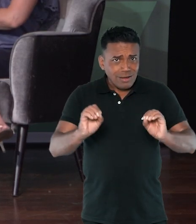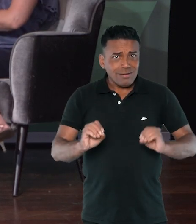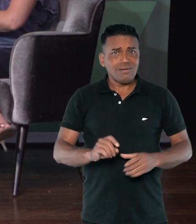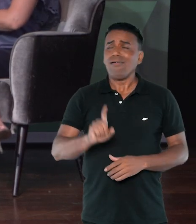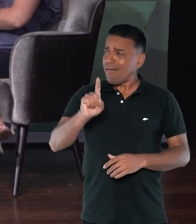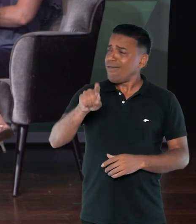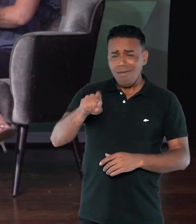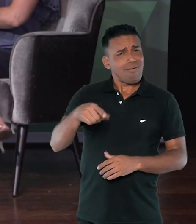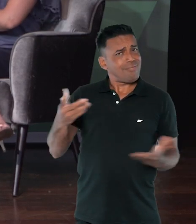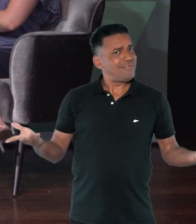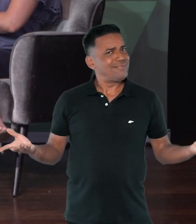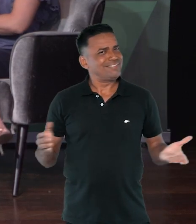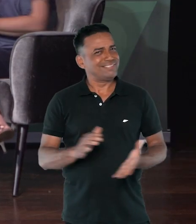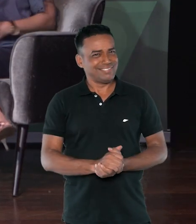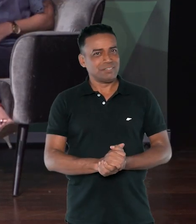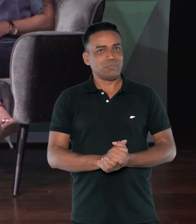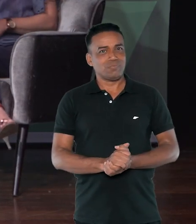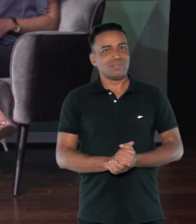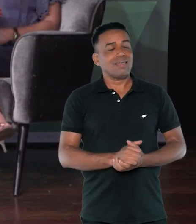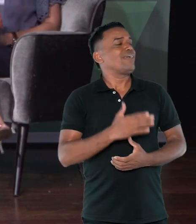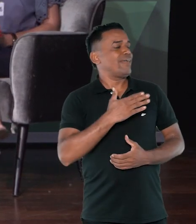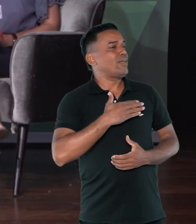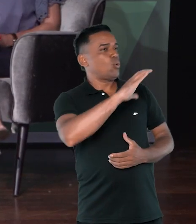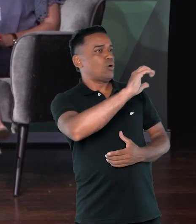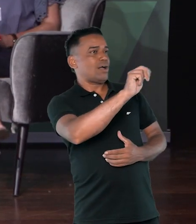Acho que está desligado, Carlos. Carlinhos.